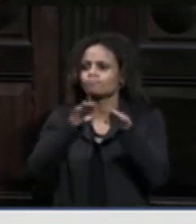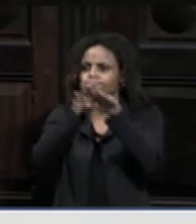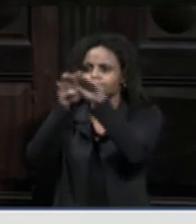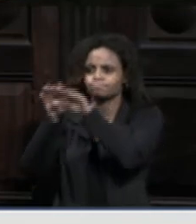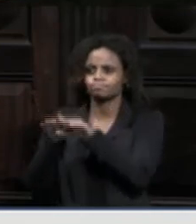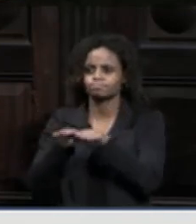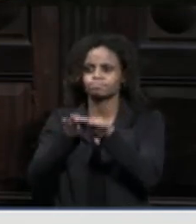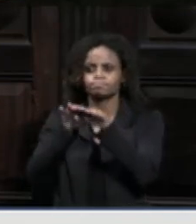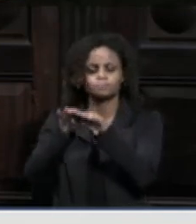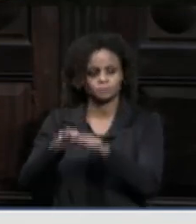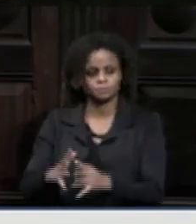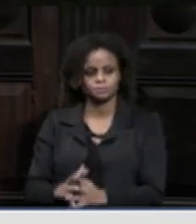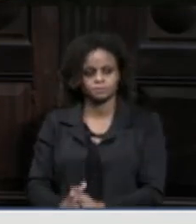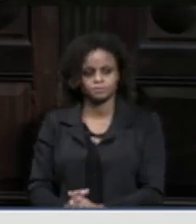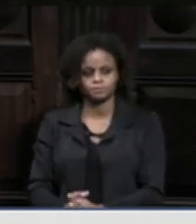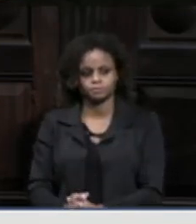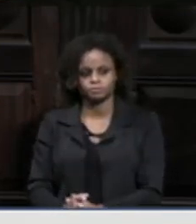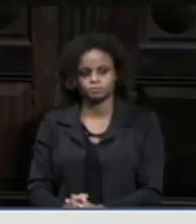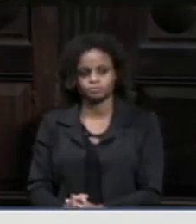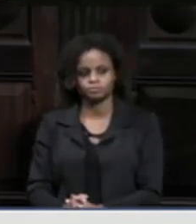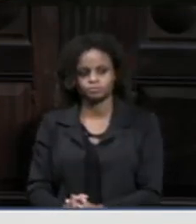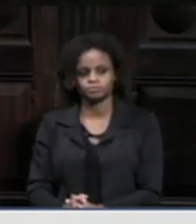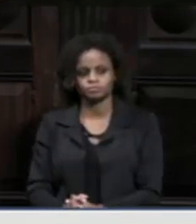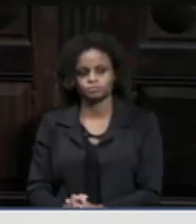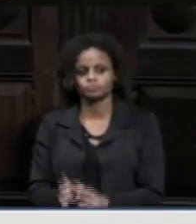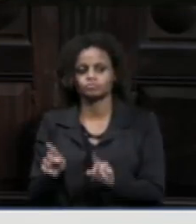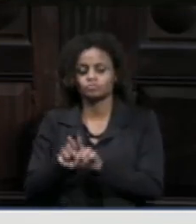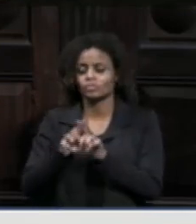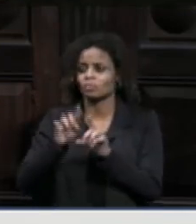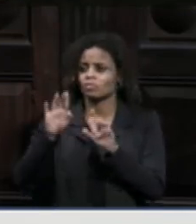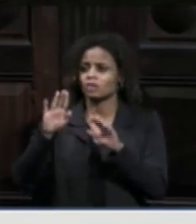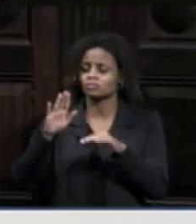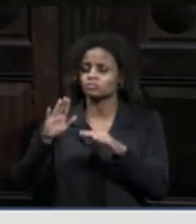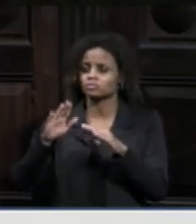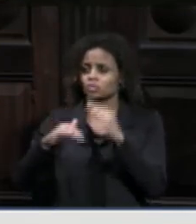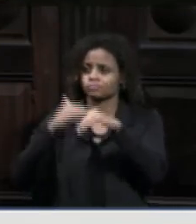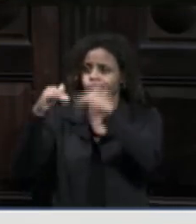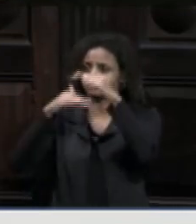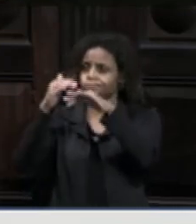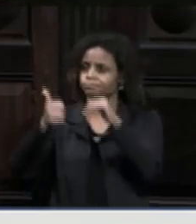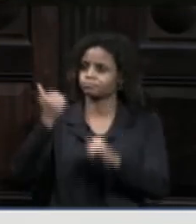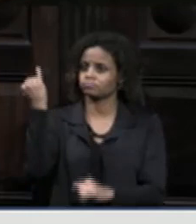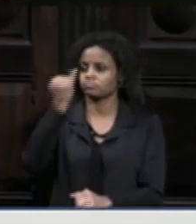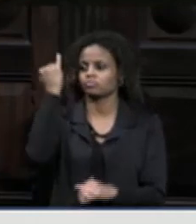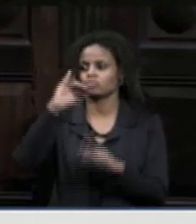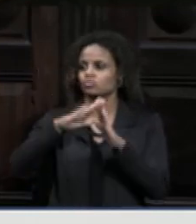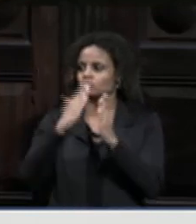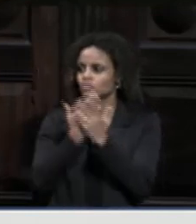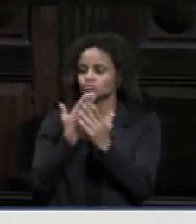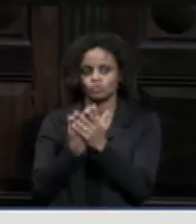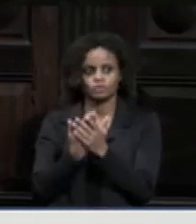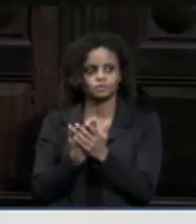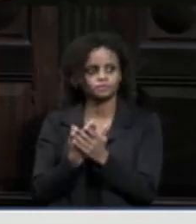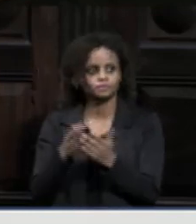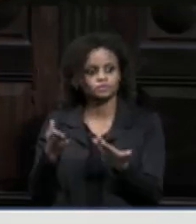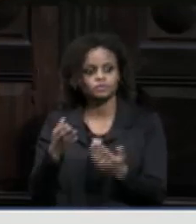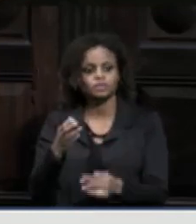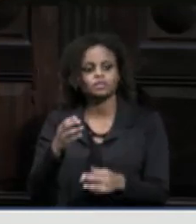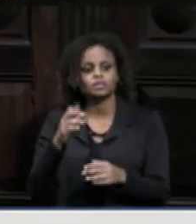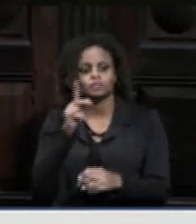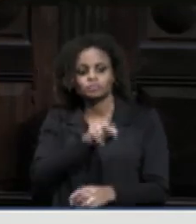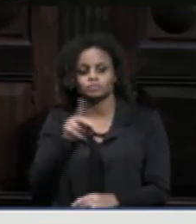forte, uma FAETEC ainda mais importante para o Estado do Rio de Janeiro. Senhor presidente, o projeto de